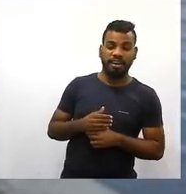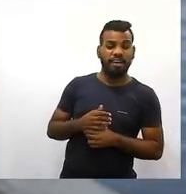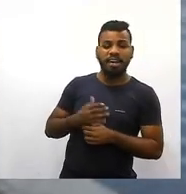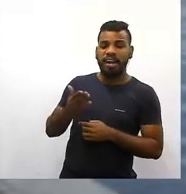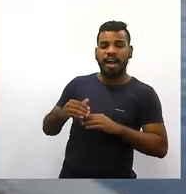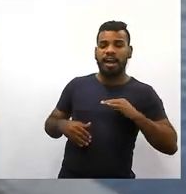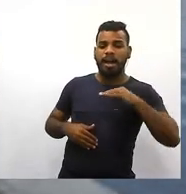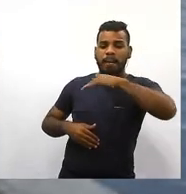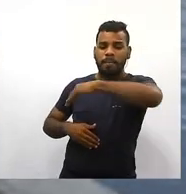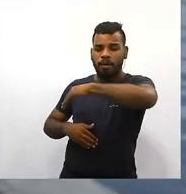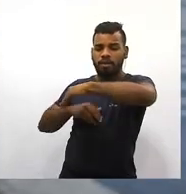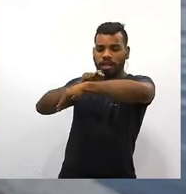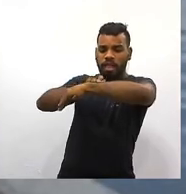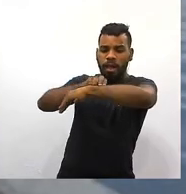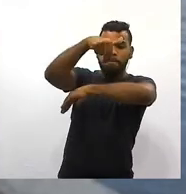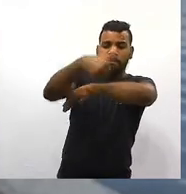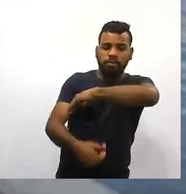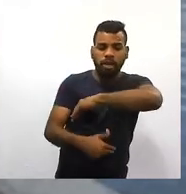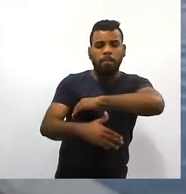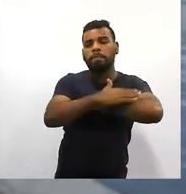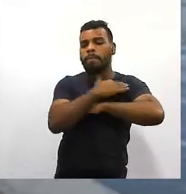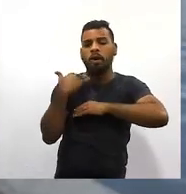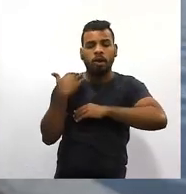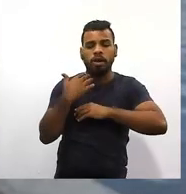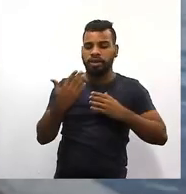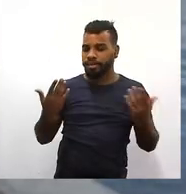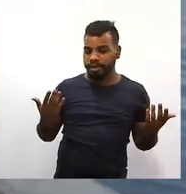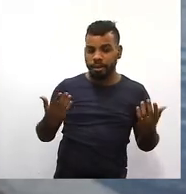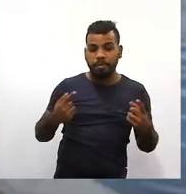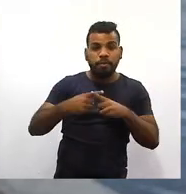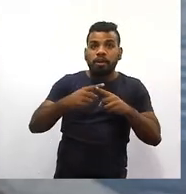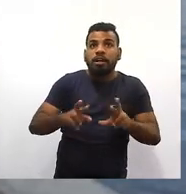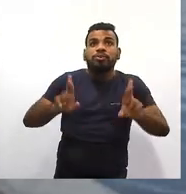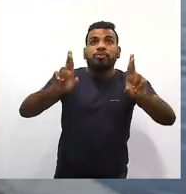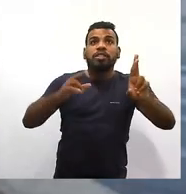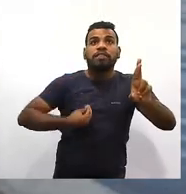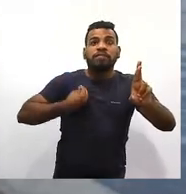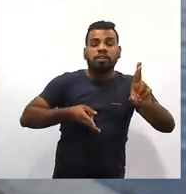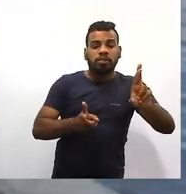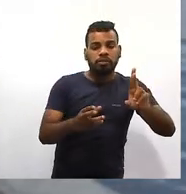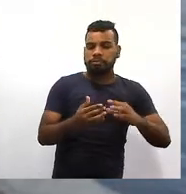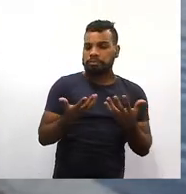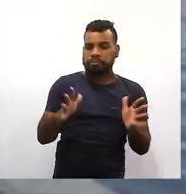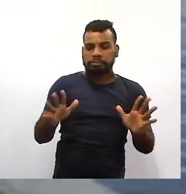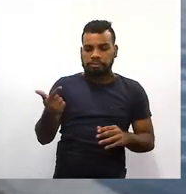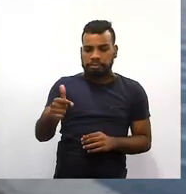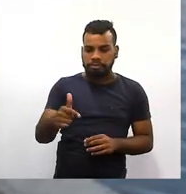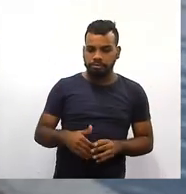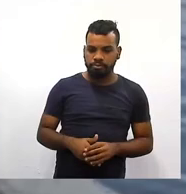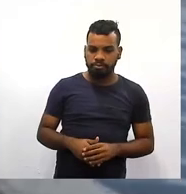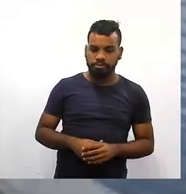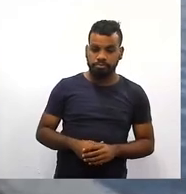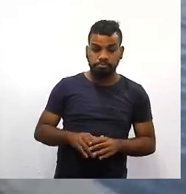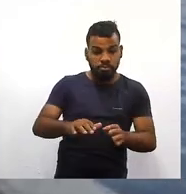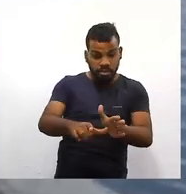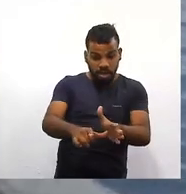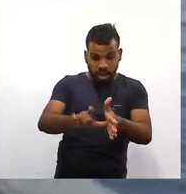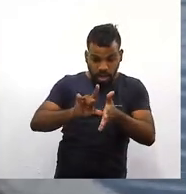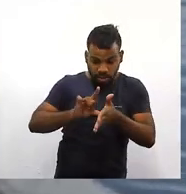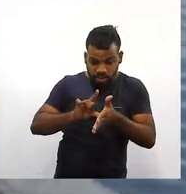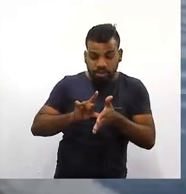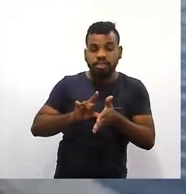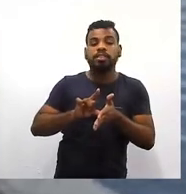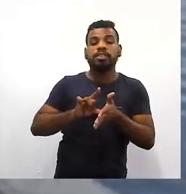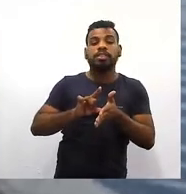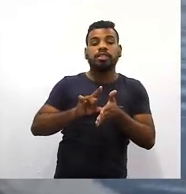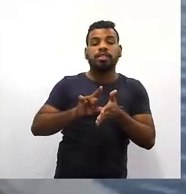ponte dessa e morrer afogado. Porque não tinha mais esperança para se viver. Antes de Severino fazer isso, ele se encontra